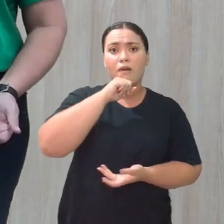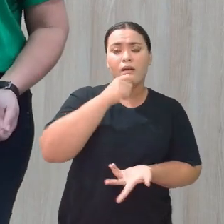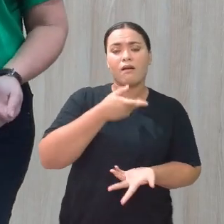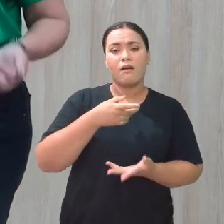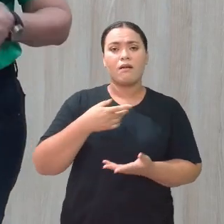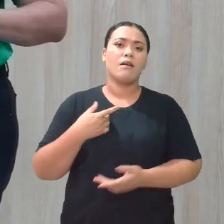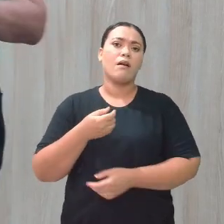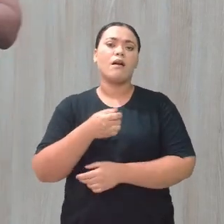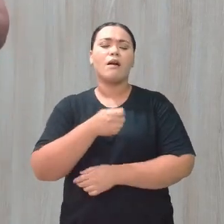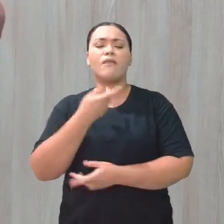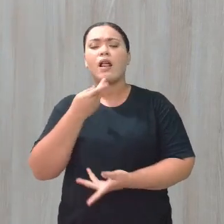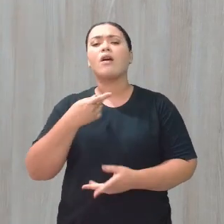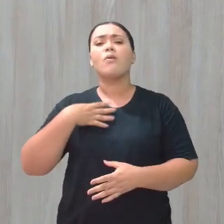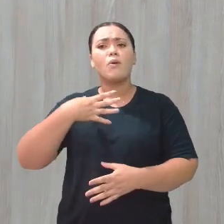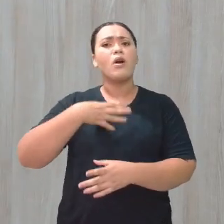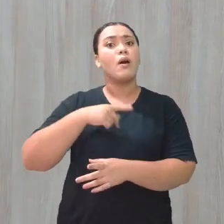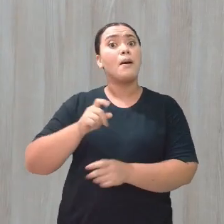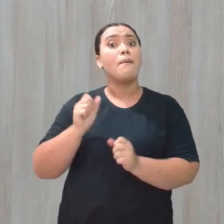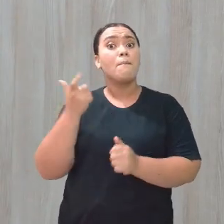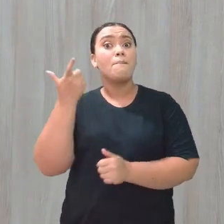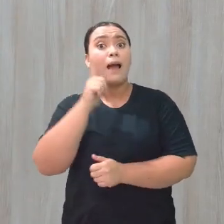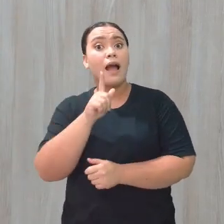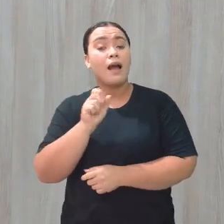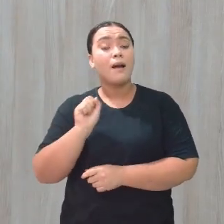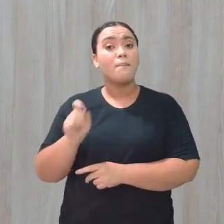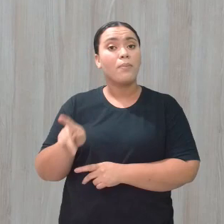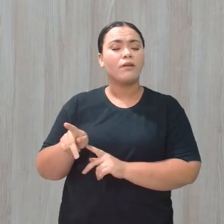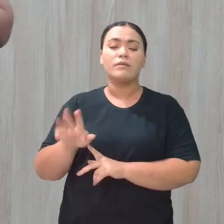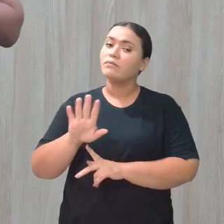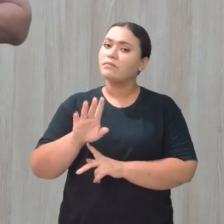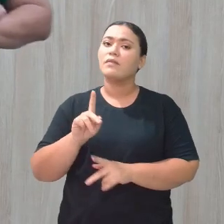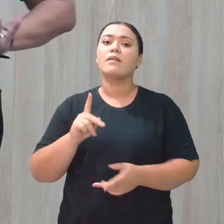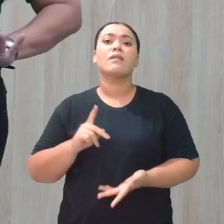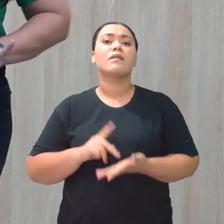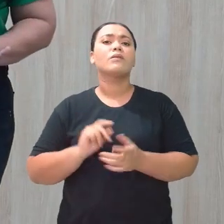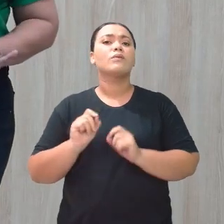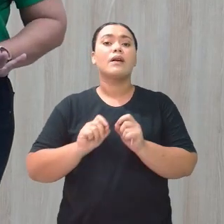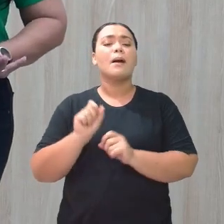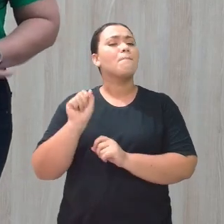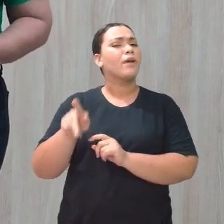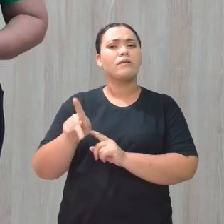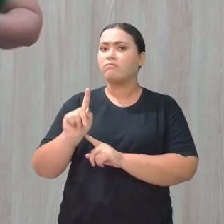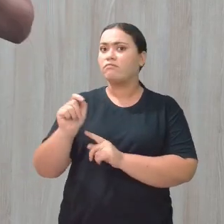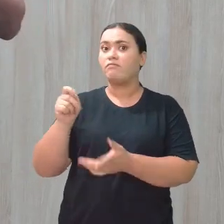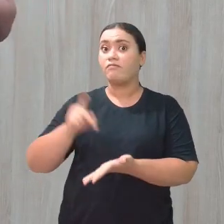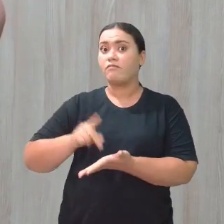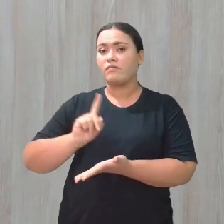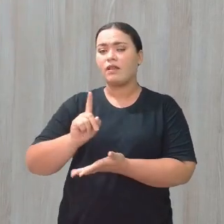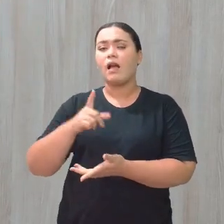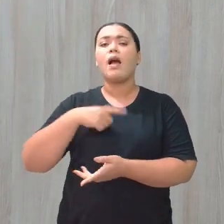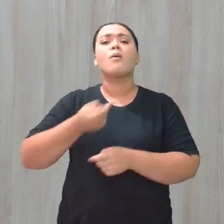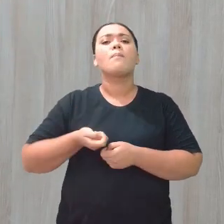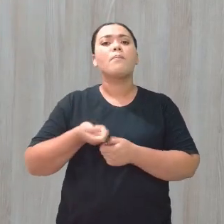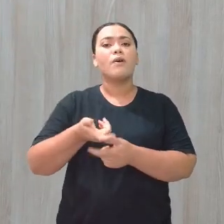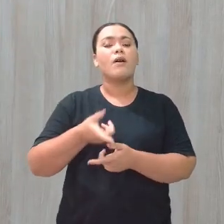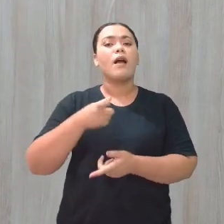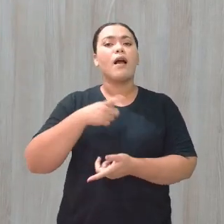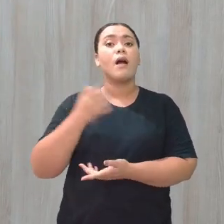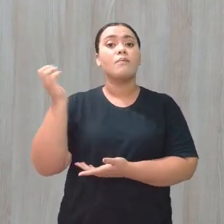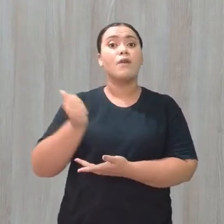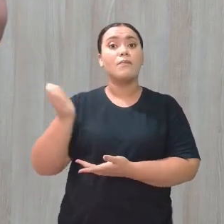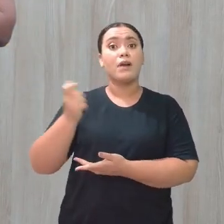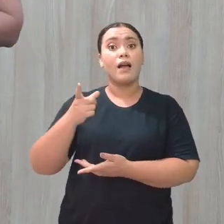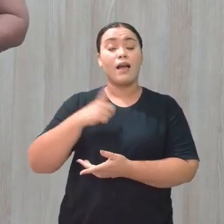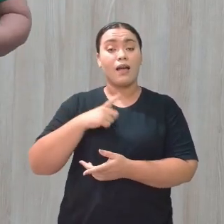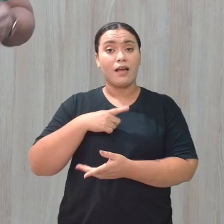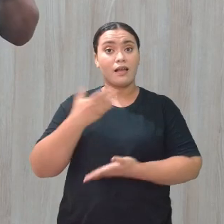estudante dizer, meu filho conseguiu se aposentar. Na verdade, isso não é uma aposentadoria, é um benefício dado pela